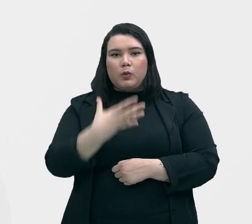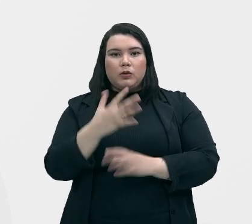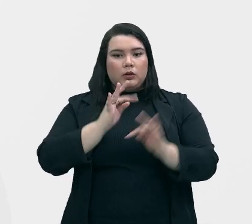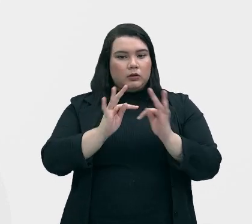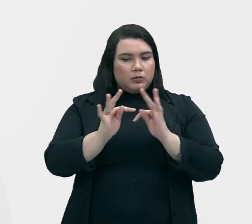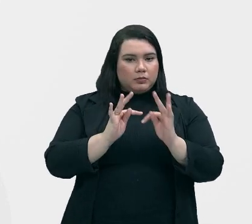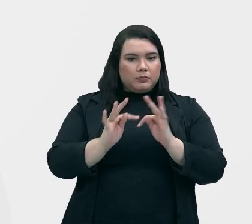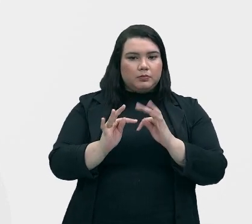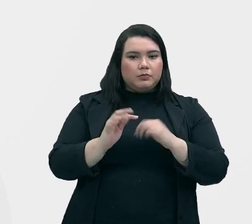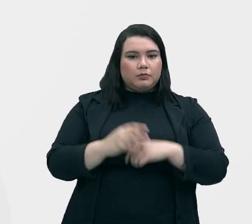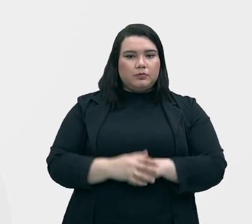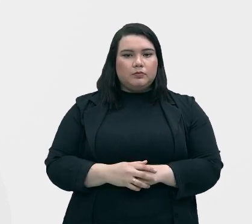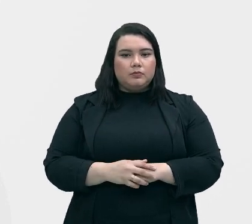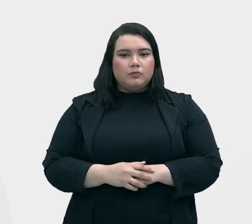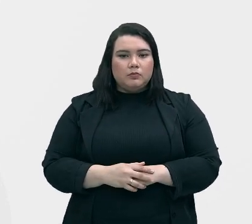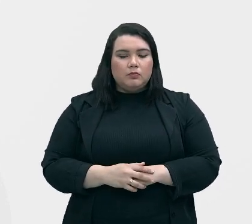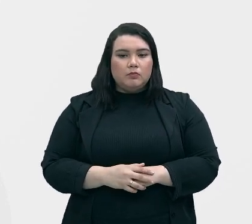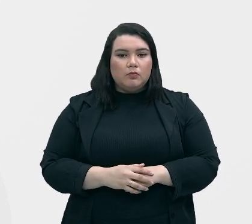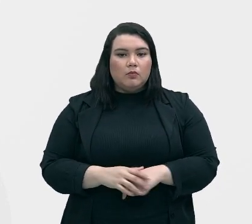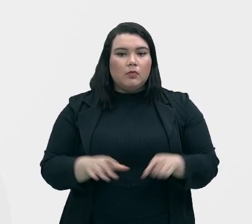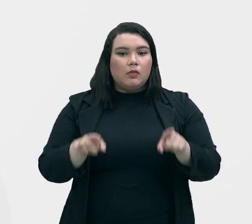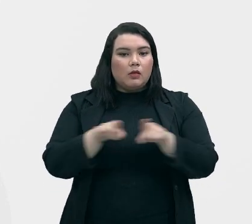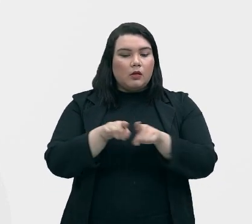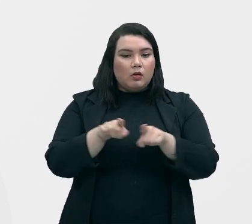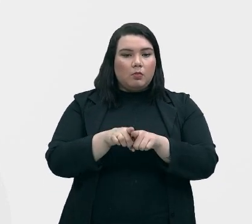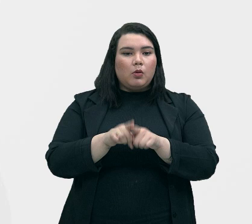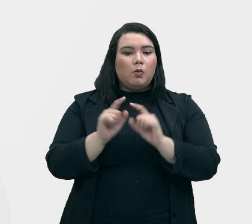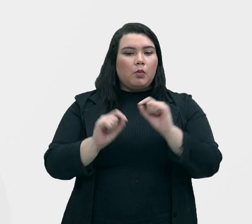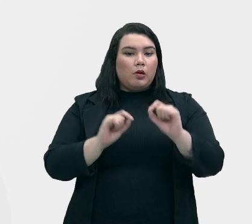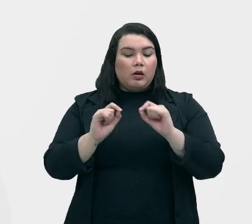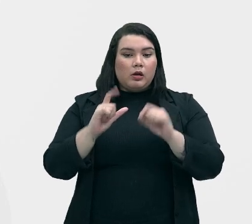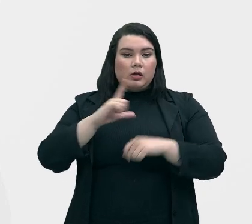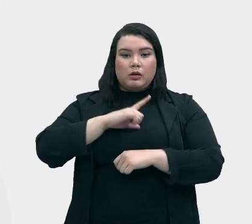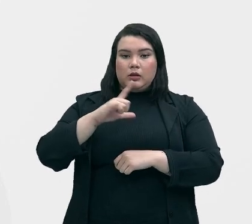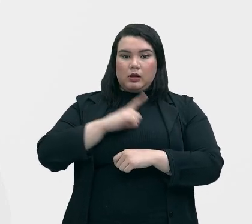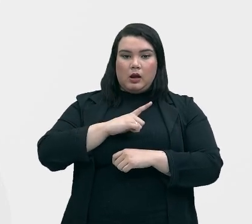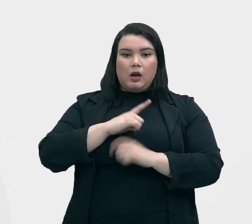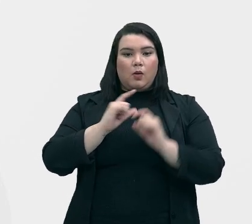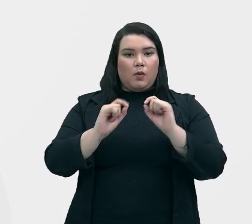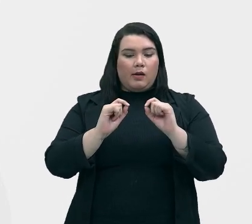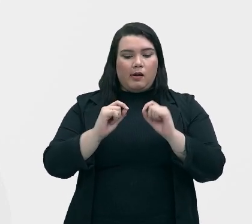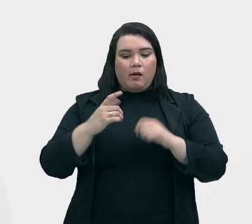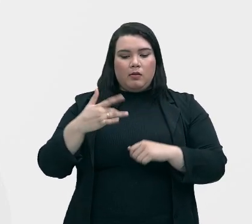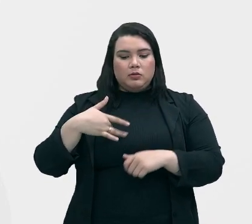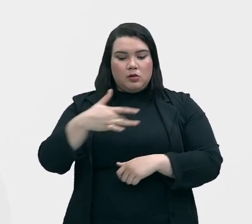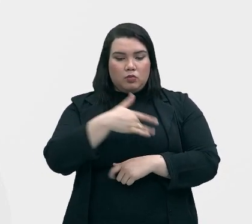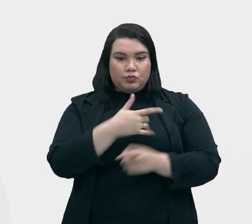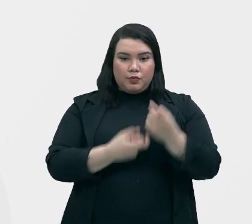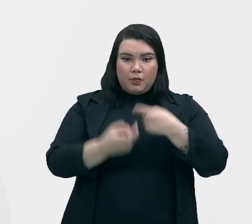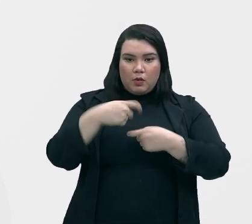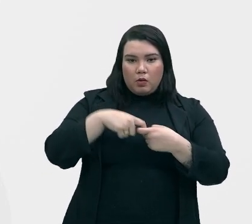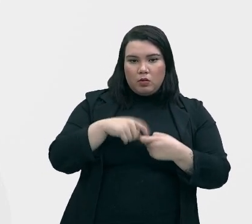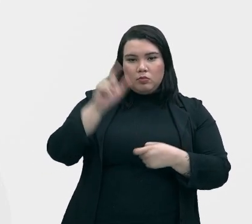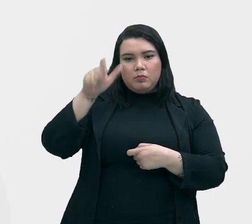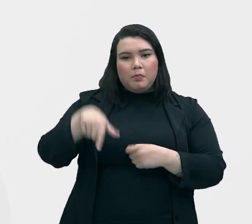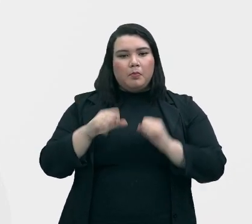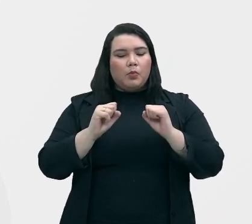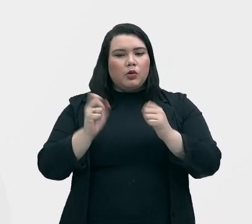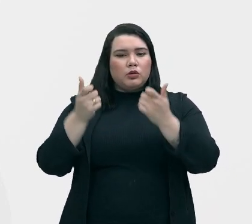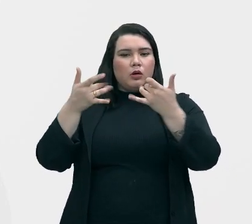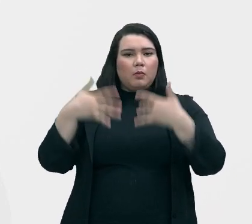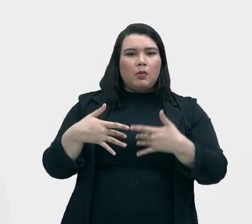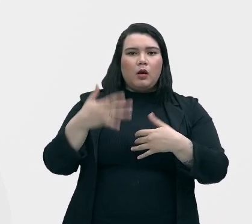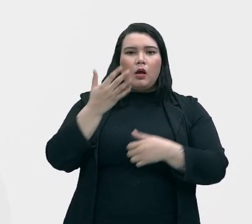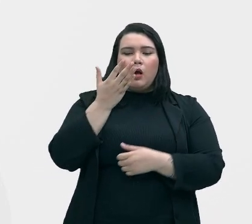de tratamento. Isso, e continuando, como forma de acelerar essa recuperação, o profissional, por exemplo, pode